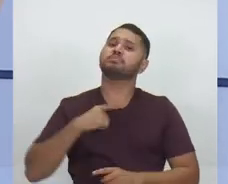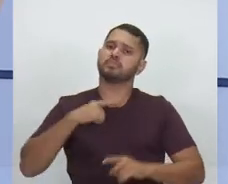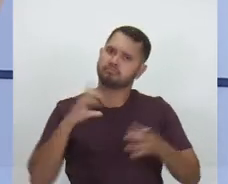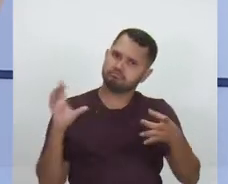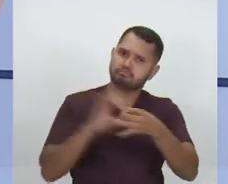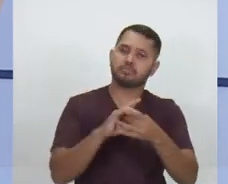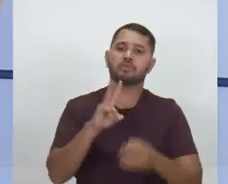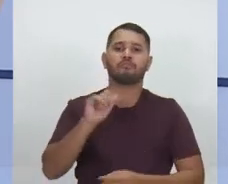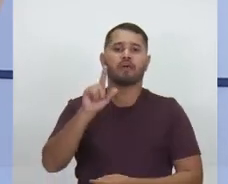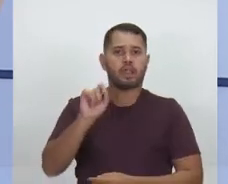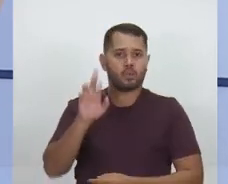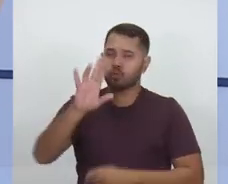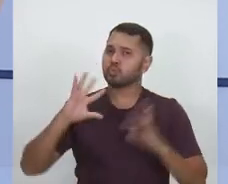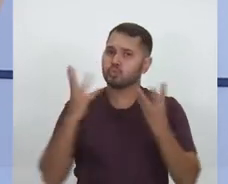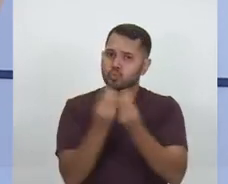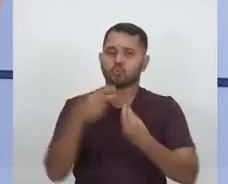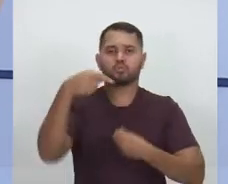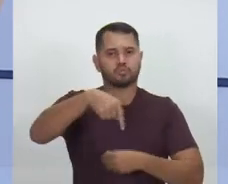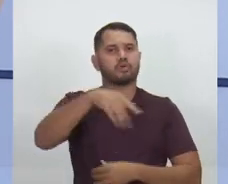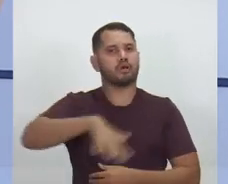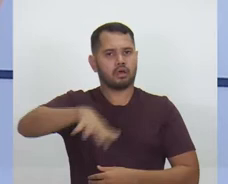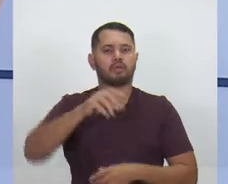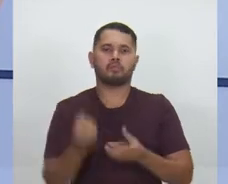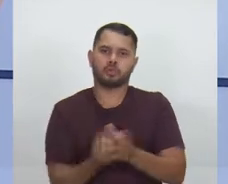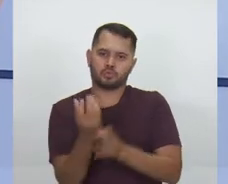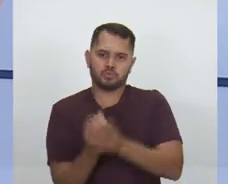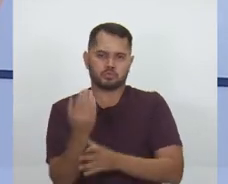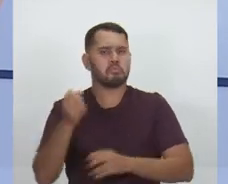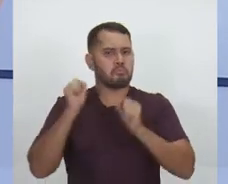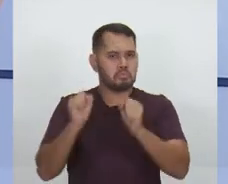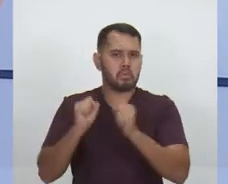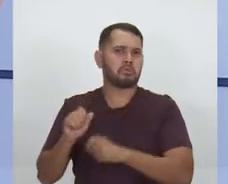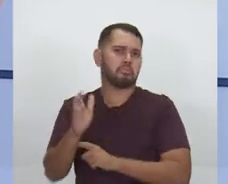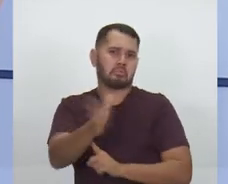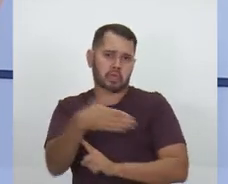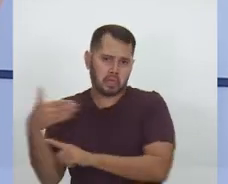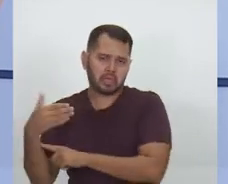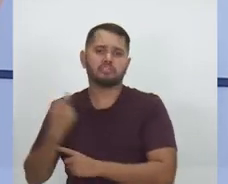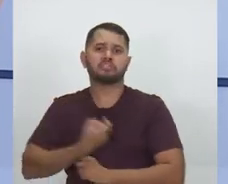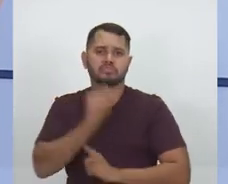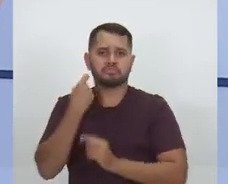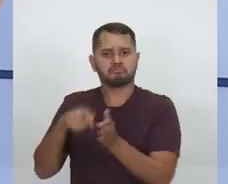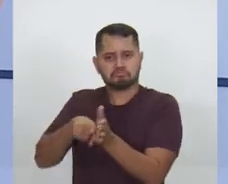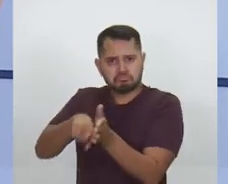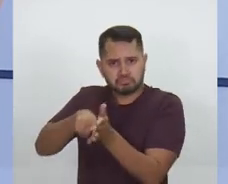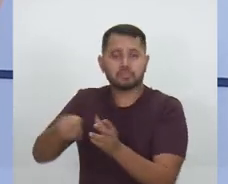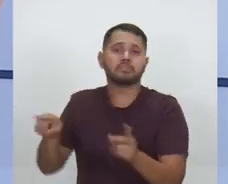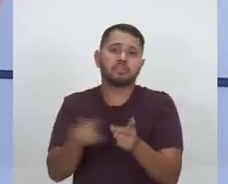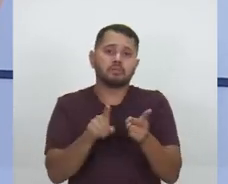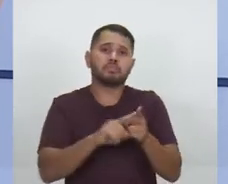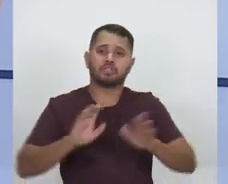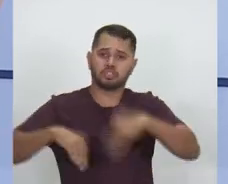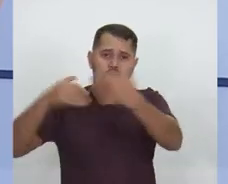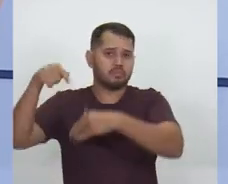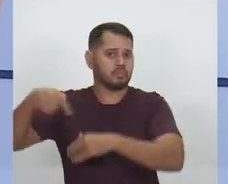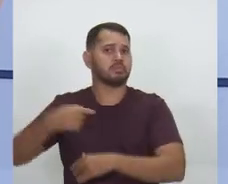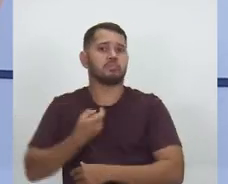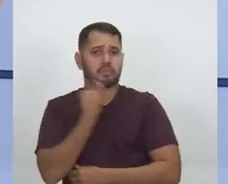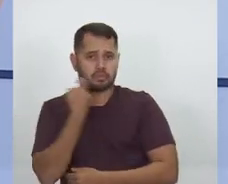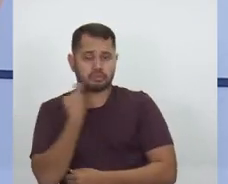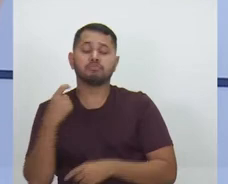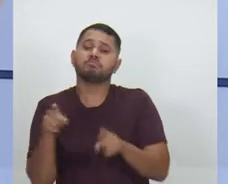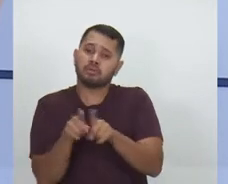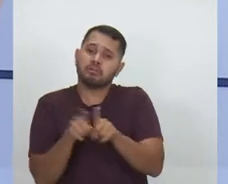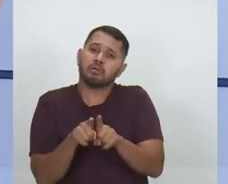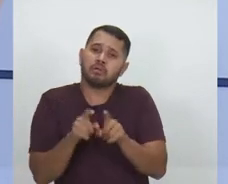valor a tudo aquilo que tem aqui na nossa região que seja o nosso peixe através da piscicultura o desenvolvimento da piscicultura nós precisamos garantir